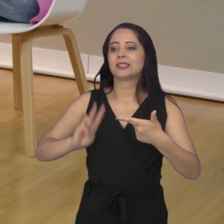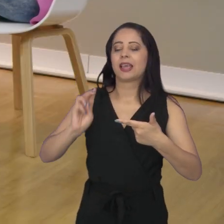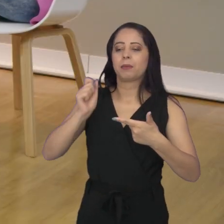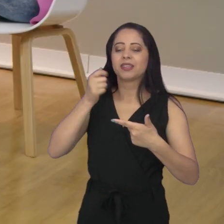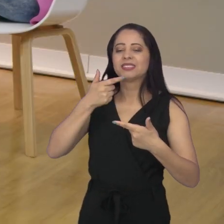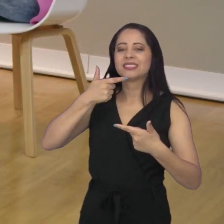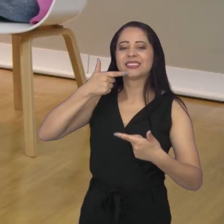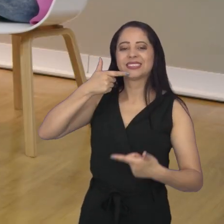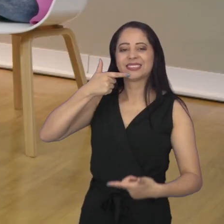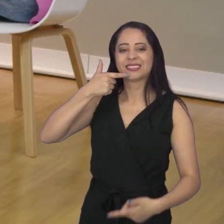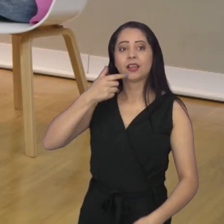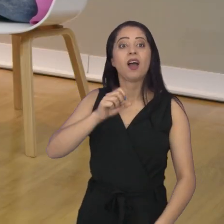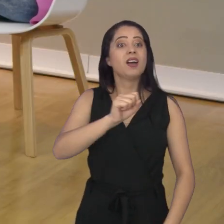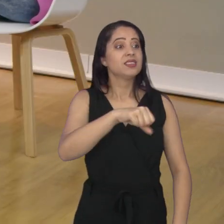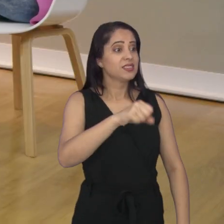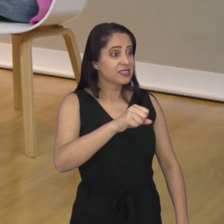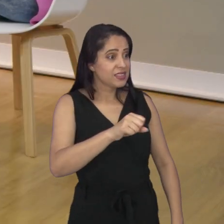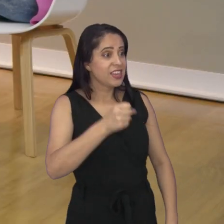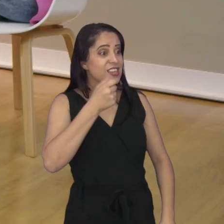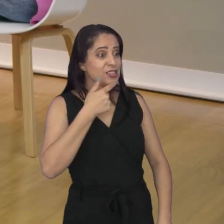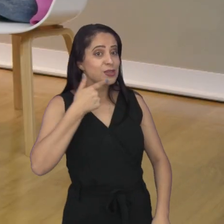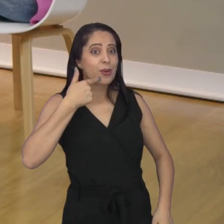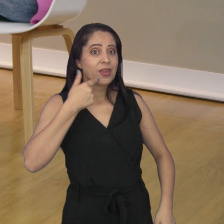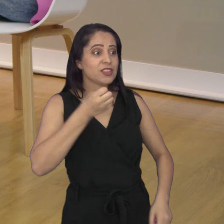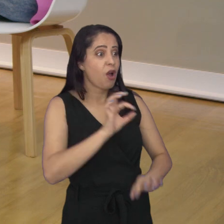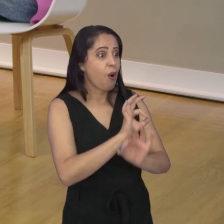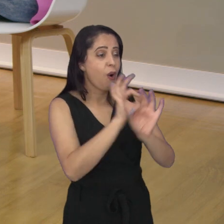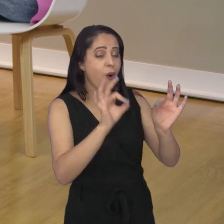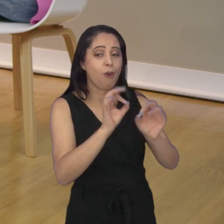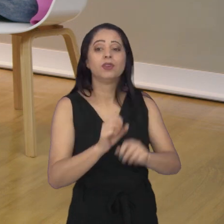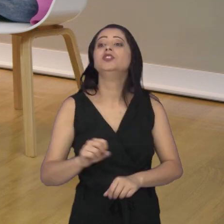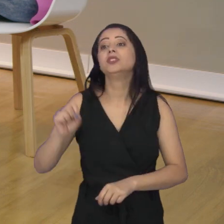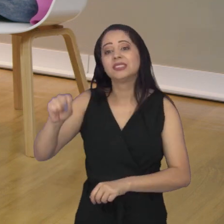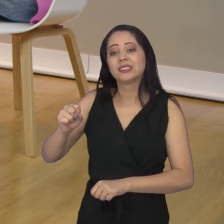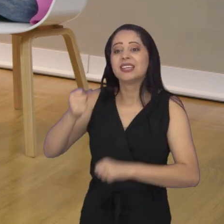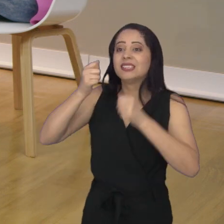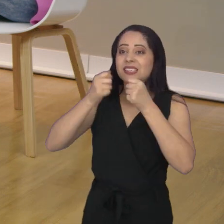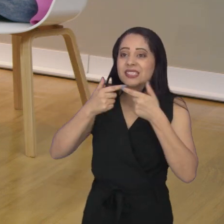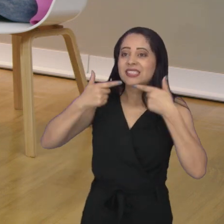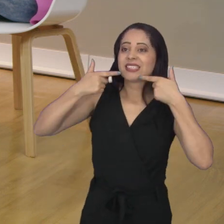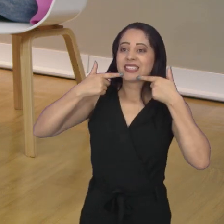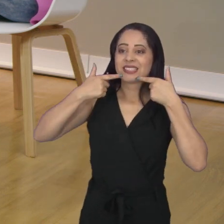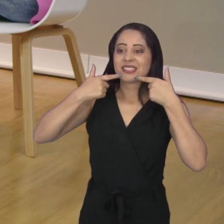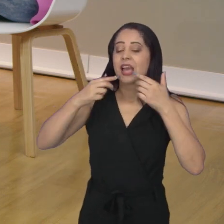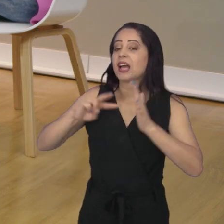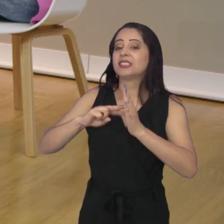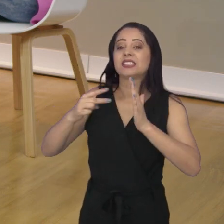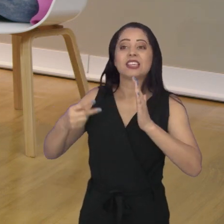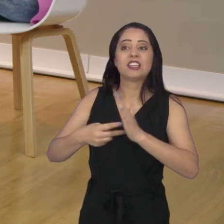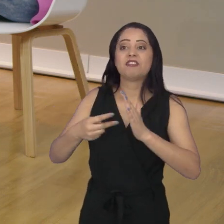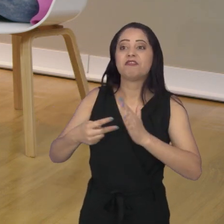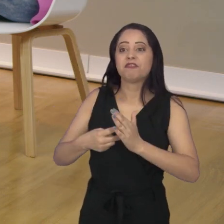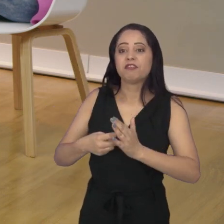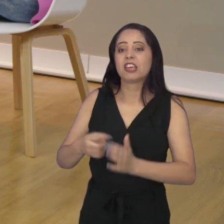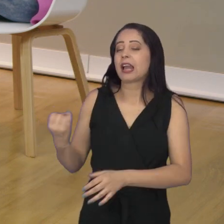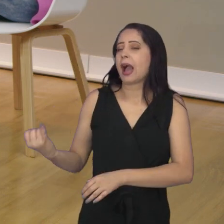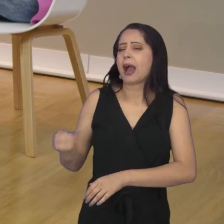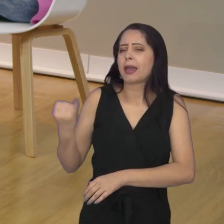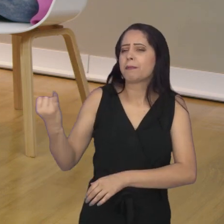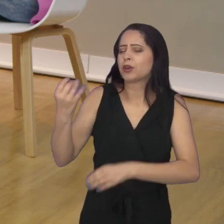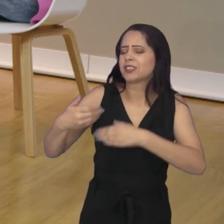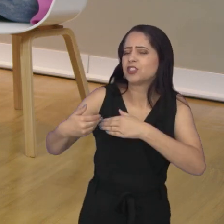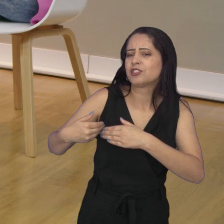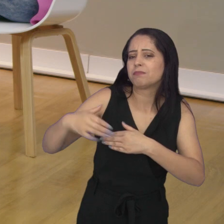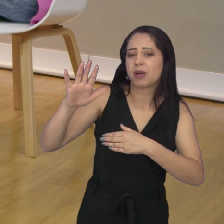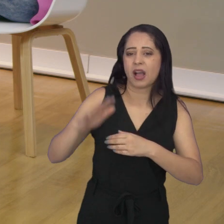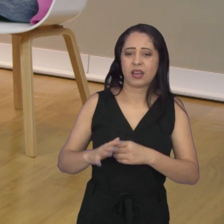sorriso. Abre portas. Abre portas, minha gente. O sorriso é uma das técnicas de rapport mais utilizada no mundo. Você,